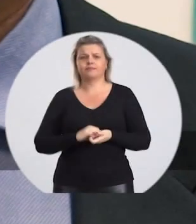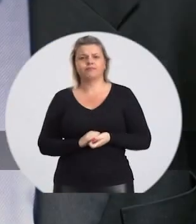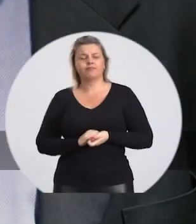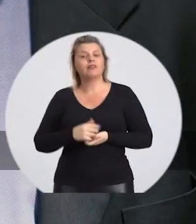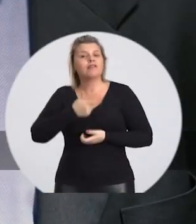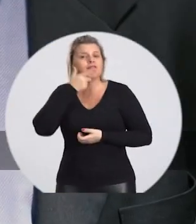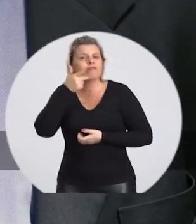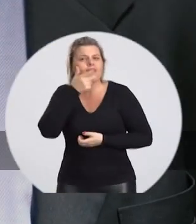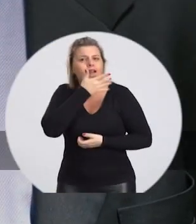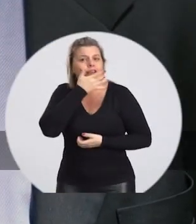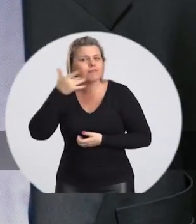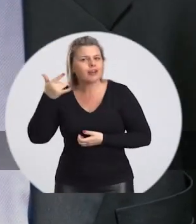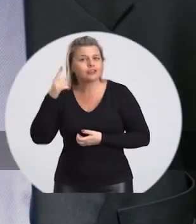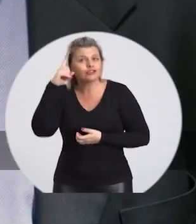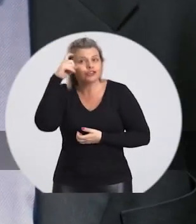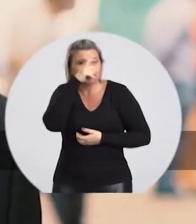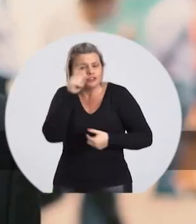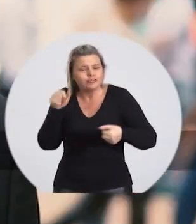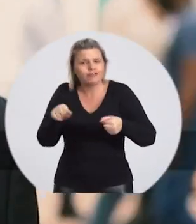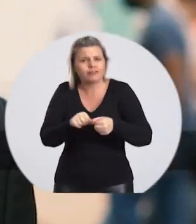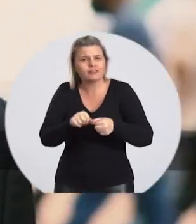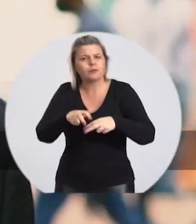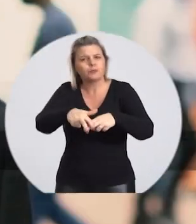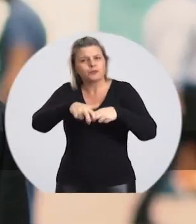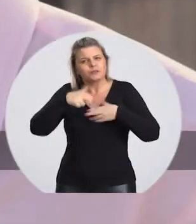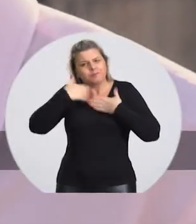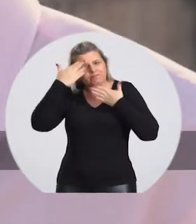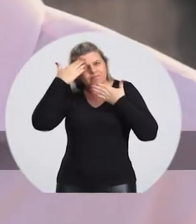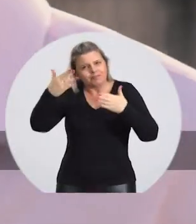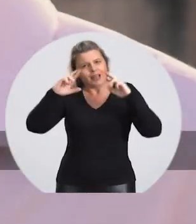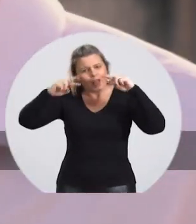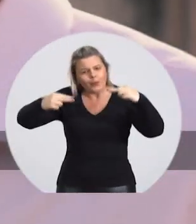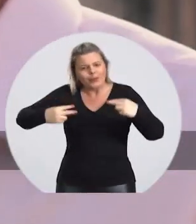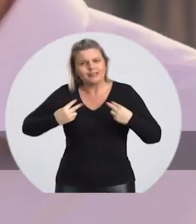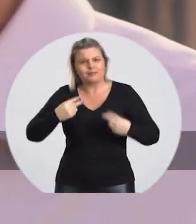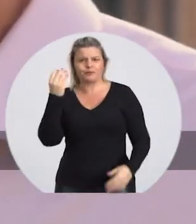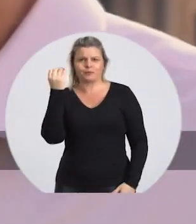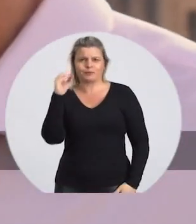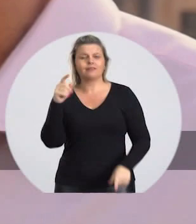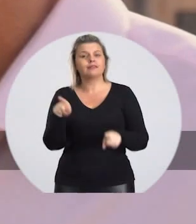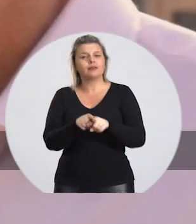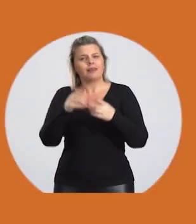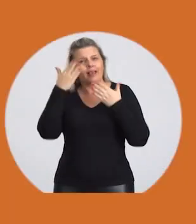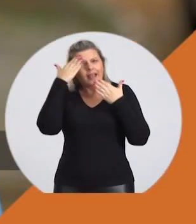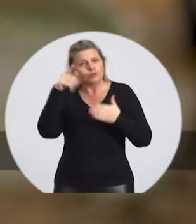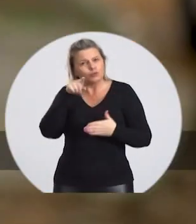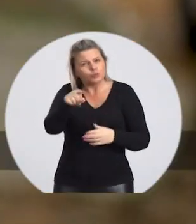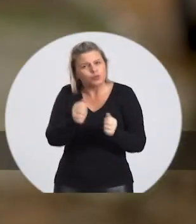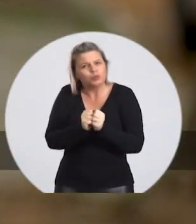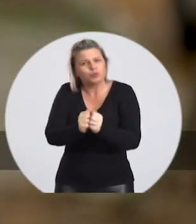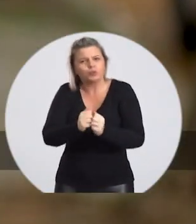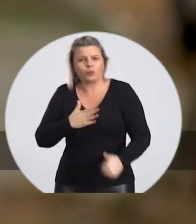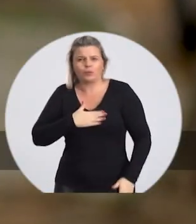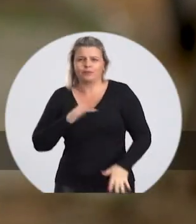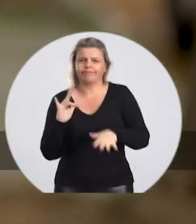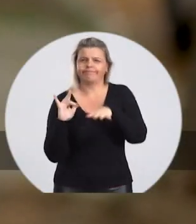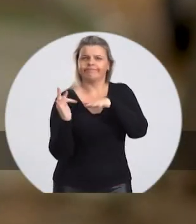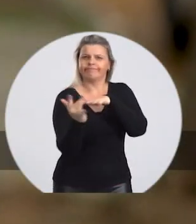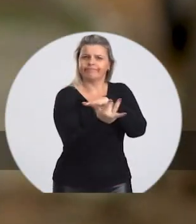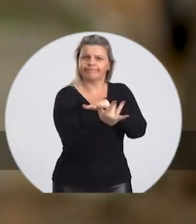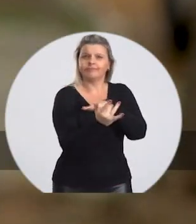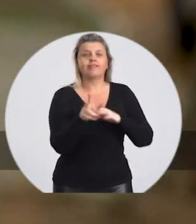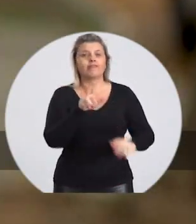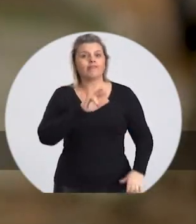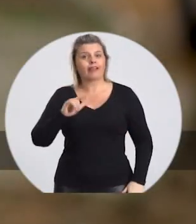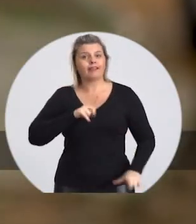um centro e integrou todas as polícias. A gente precisa disso. Ele precisa voltar para fazer ainda mais. Porto Alegre, quando a